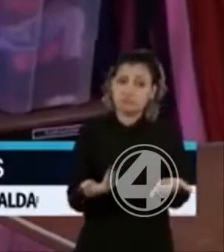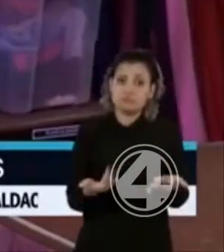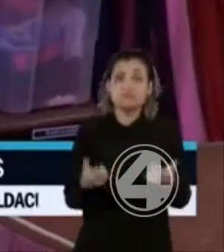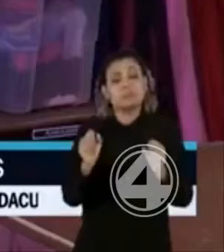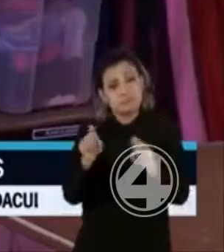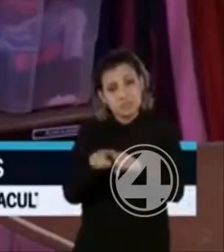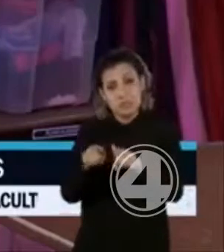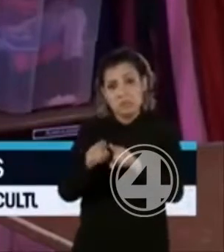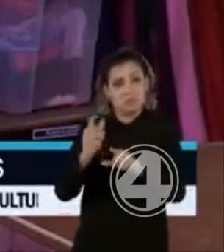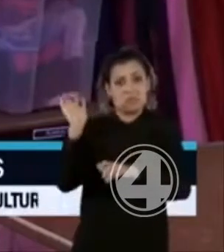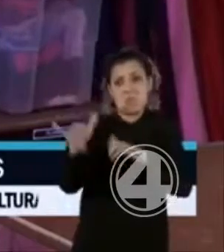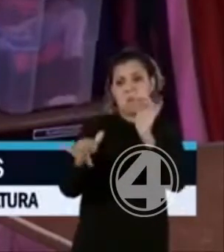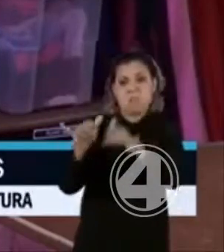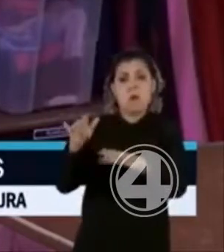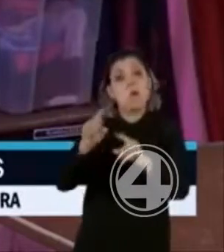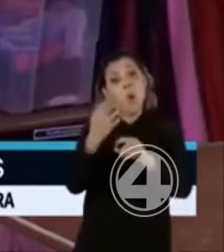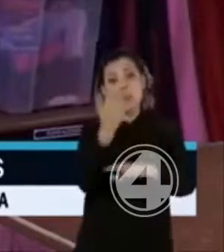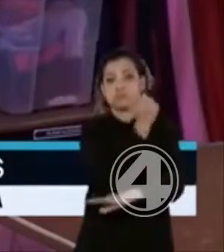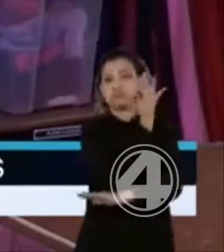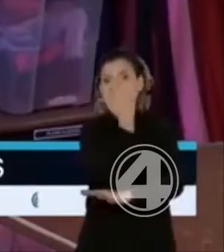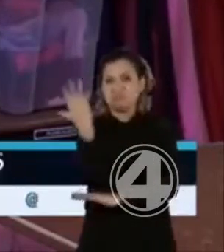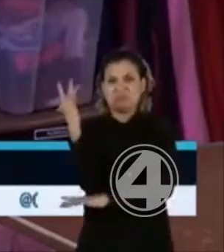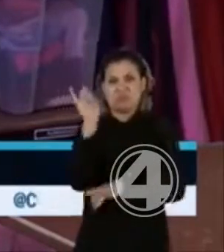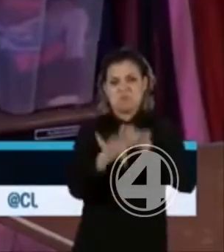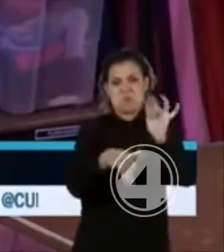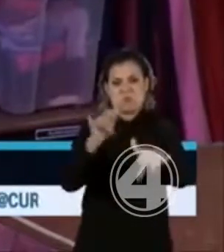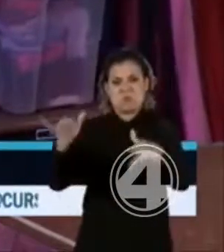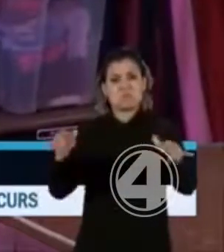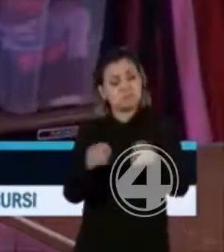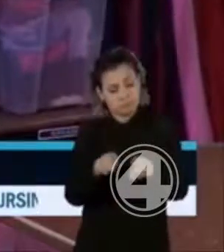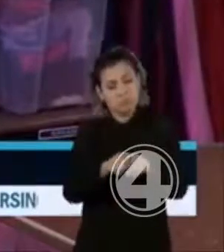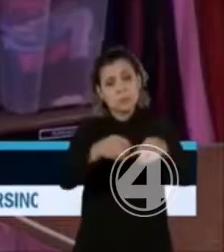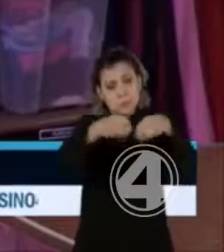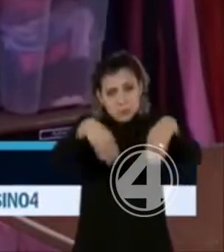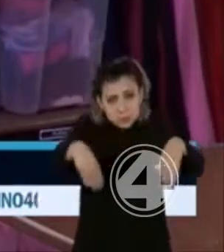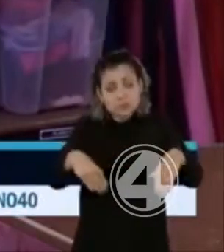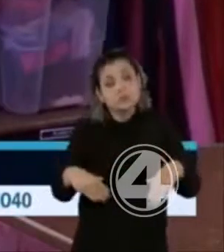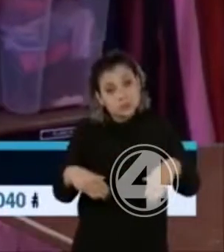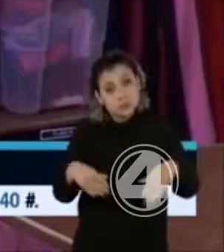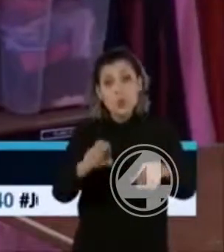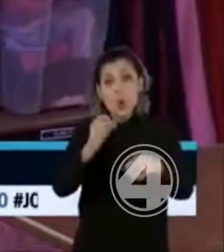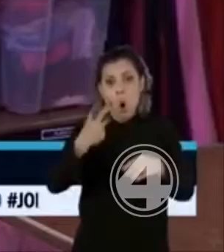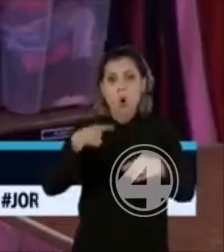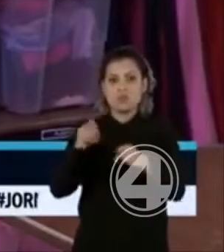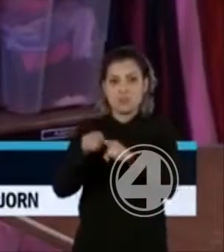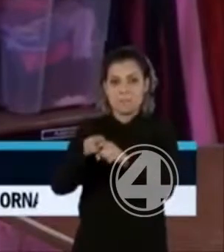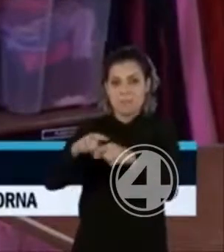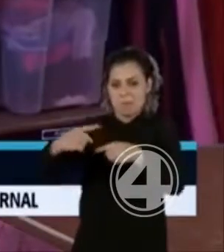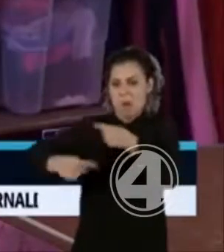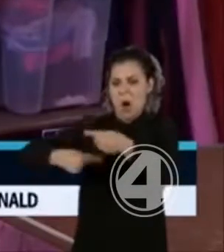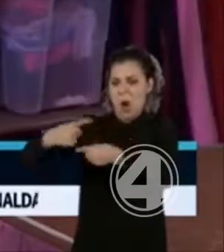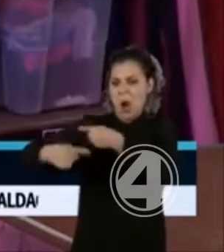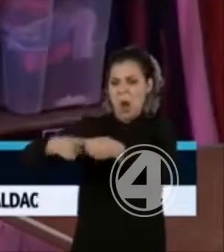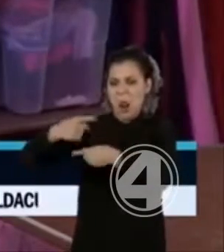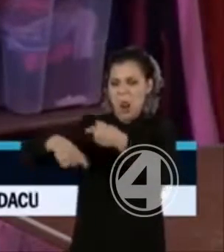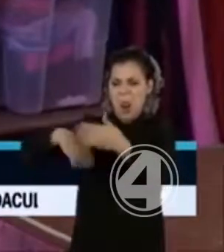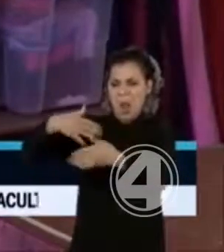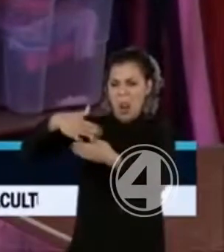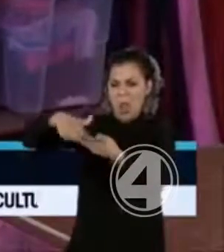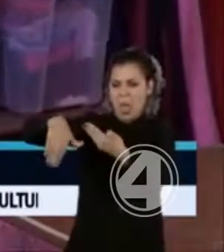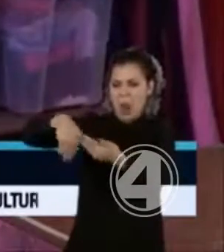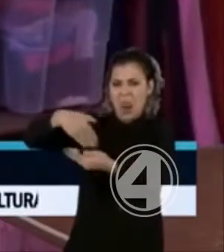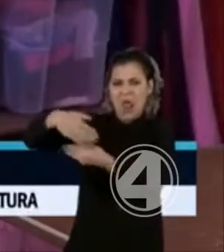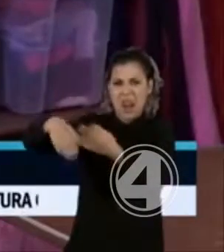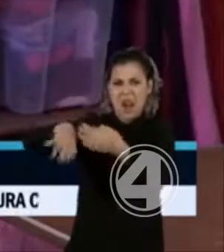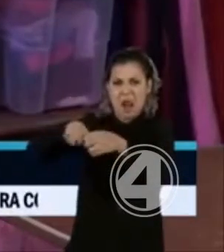estaria no meio ambiente agora, ou em aterros sanitários, né? Eventualmente moído, mas normalmente a solução